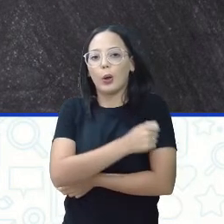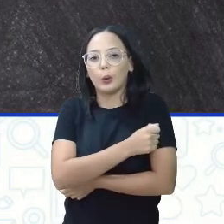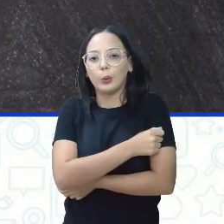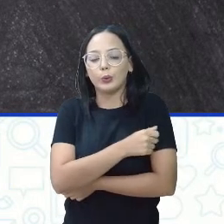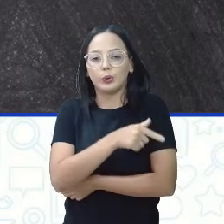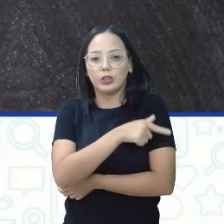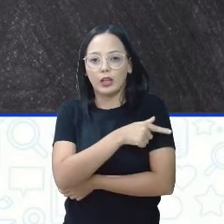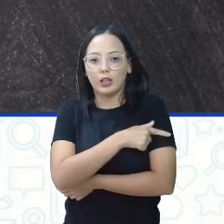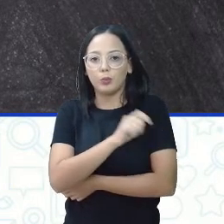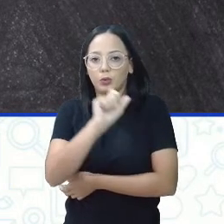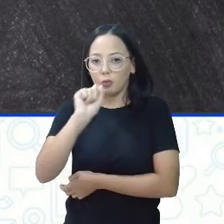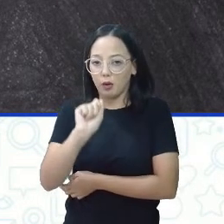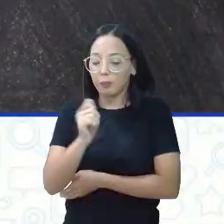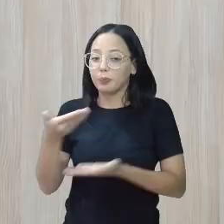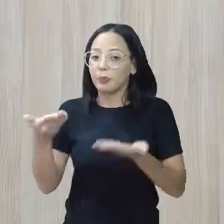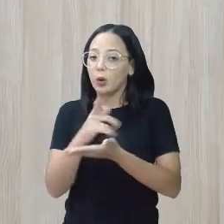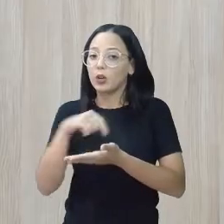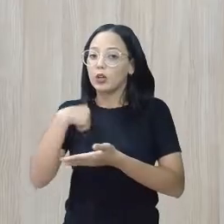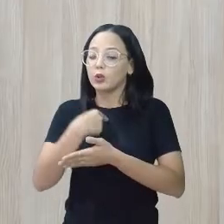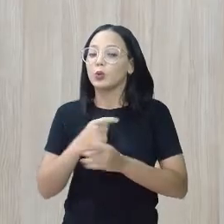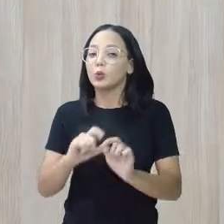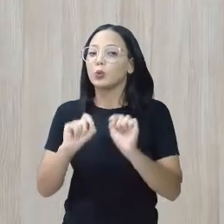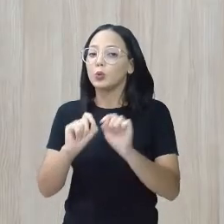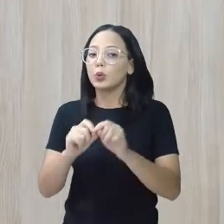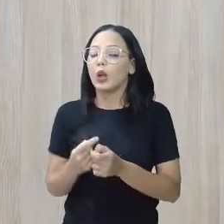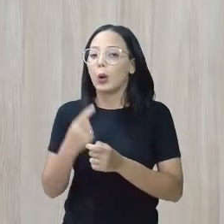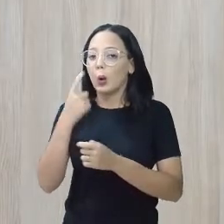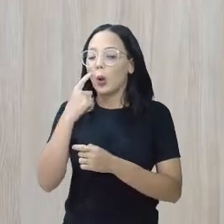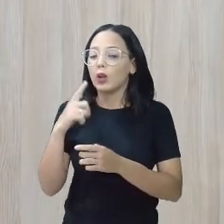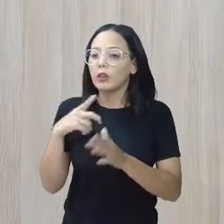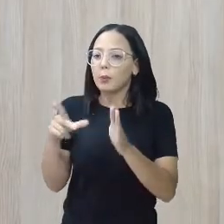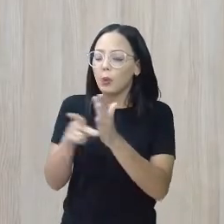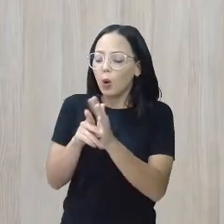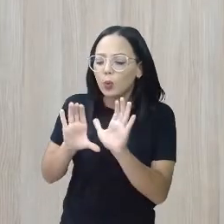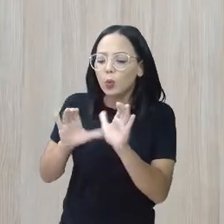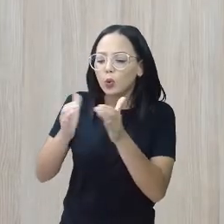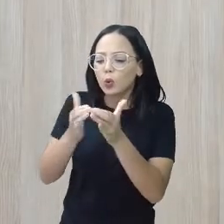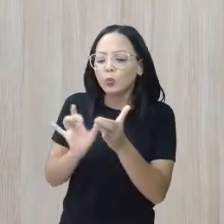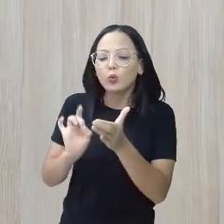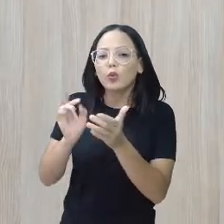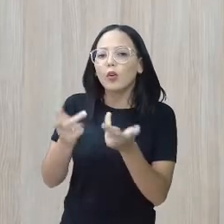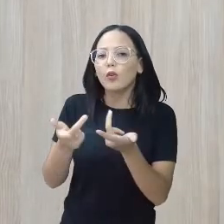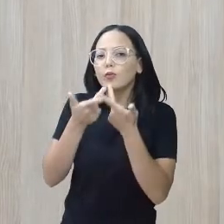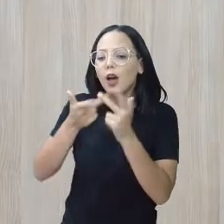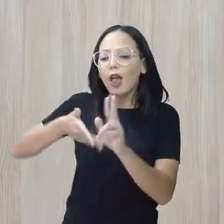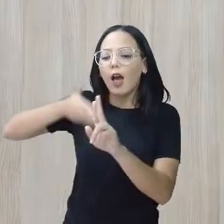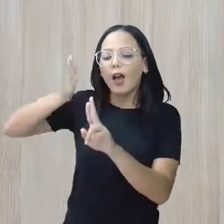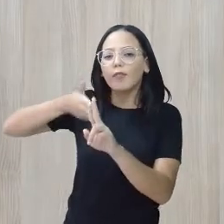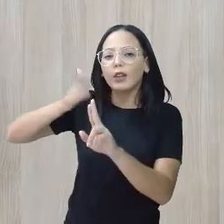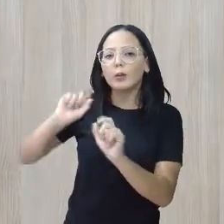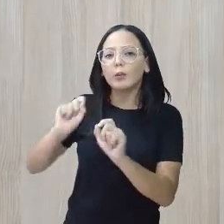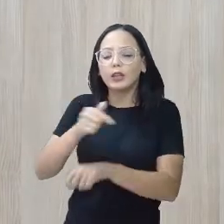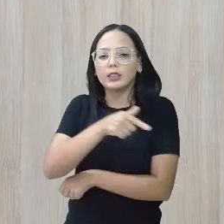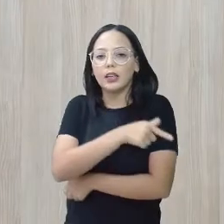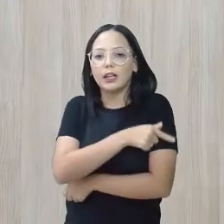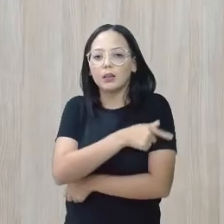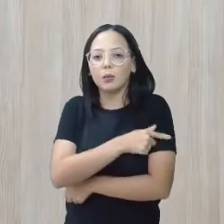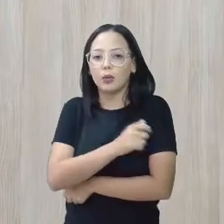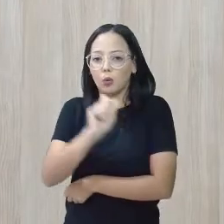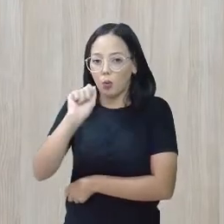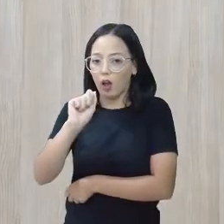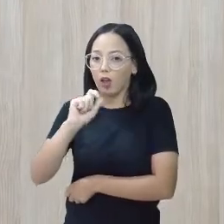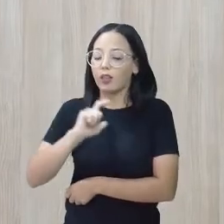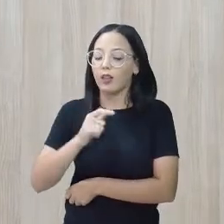A. Agora, a gente está restringindo aquele pedacinho ali que só se refere ao 7º ano A. Eu tenho